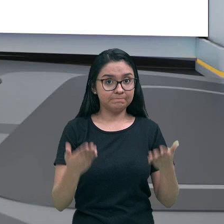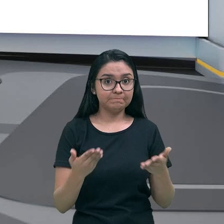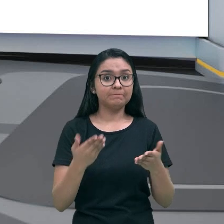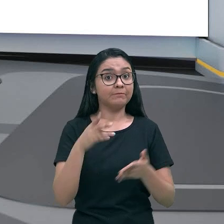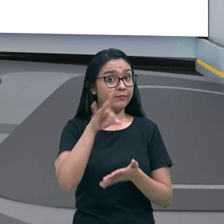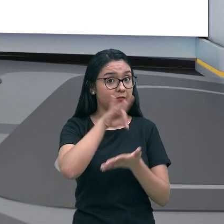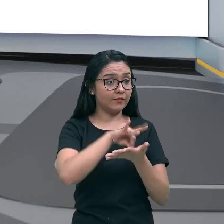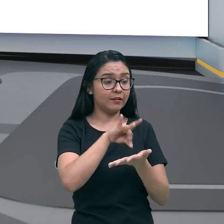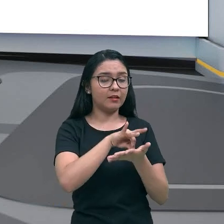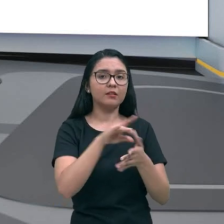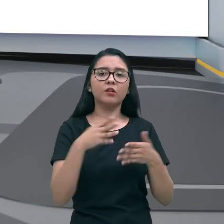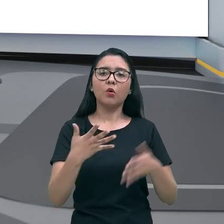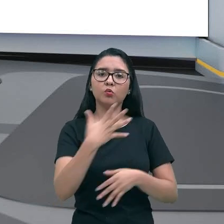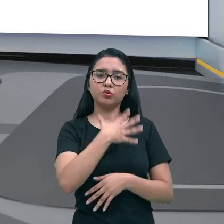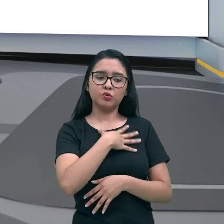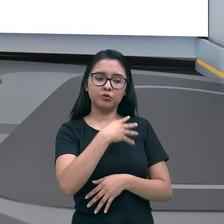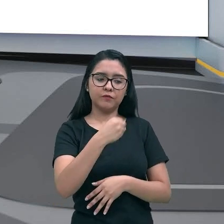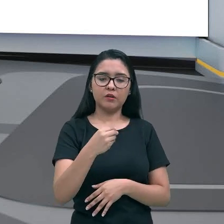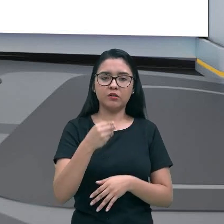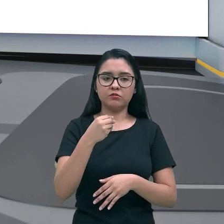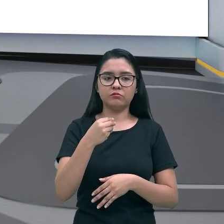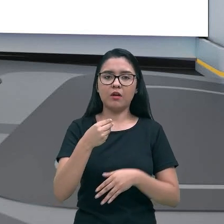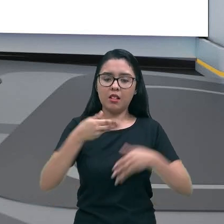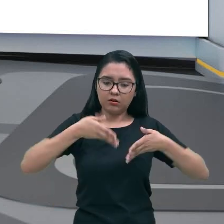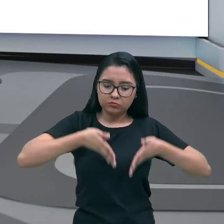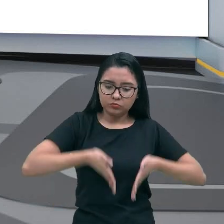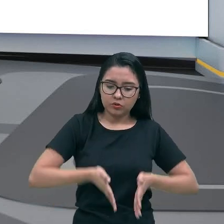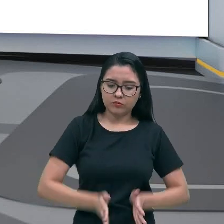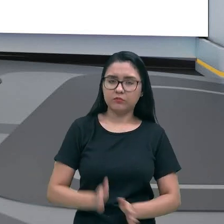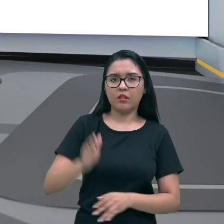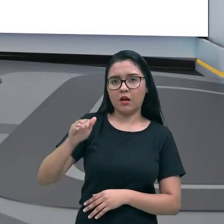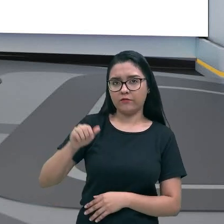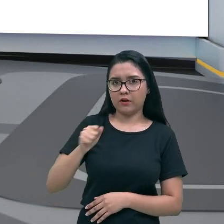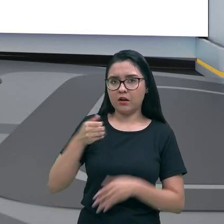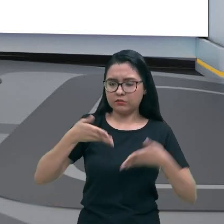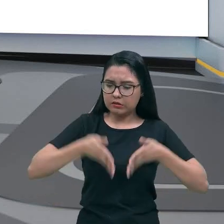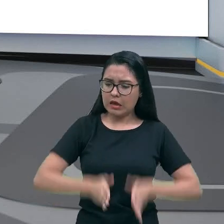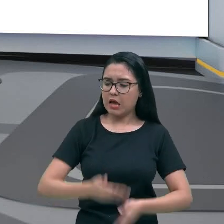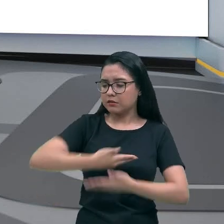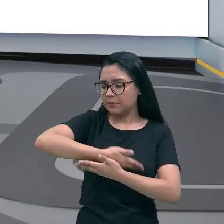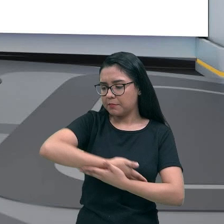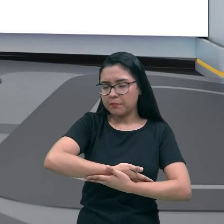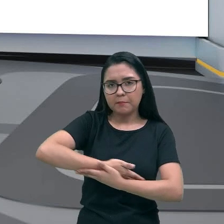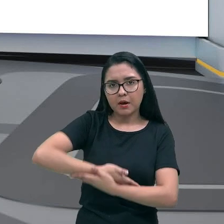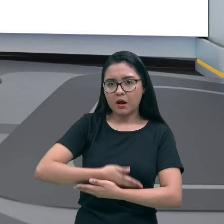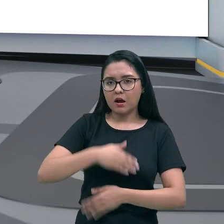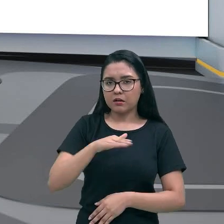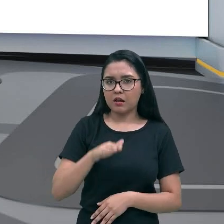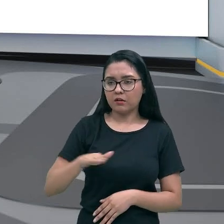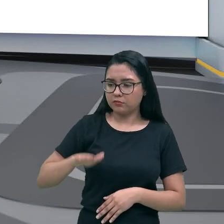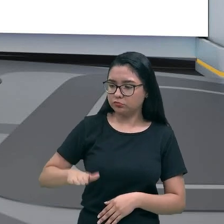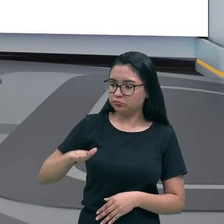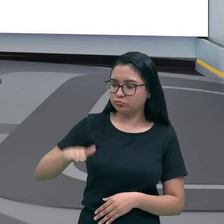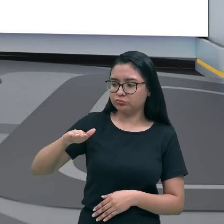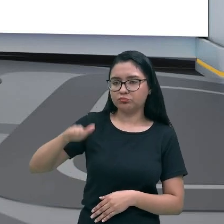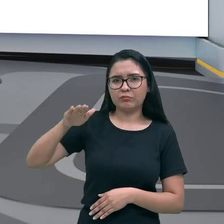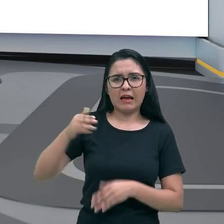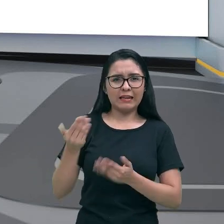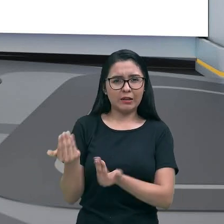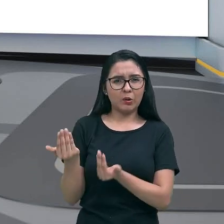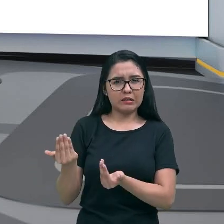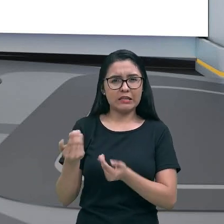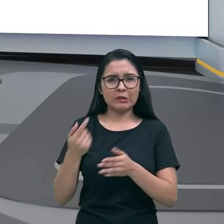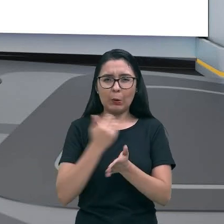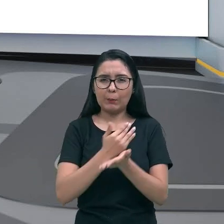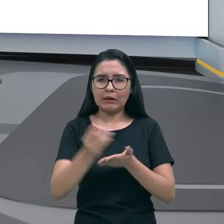os filhos, as crianças nascem, elas vão crescendo, aí a gente aprende, meu Deus, e na adolescência, que é quando aparece a rebeldia,